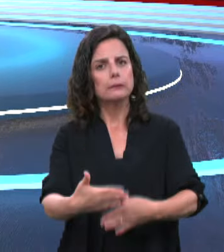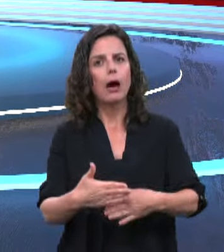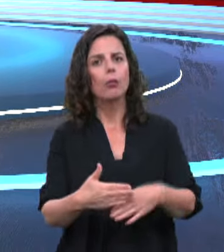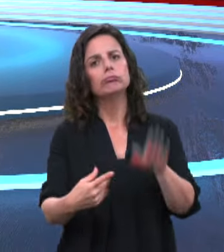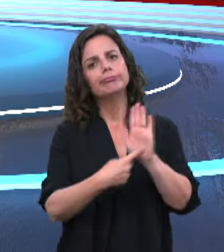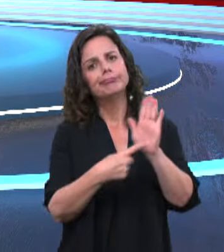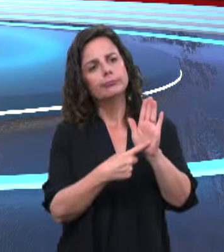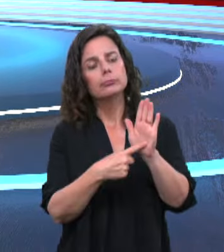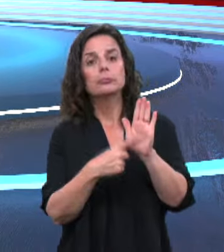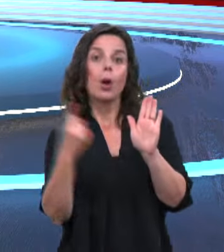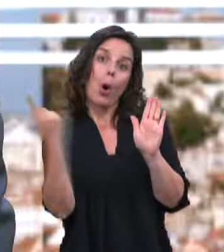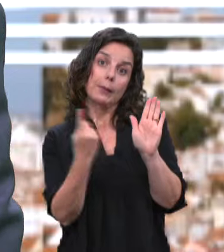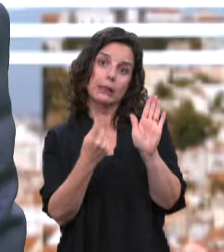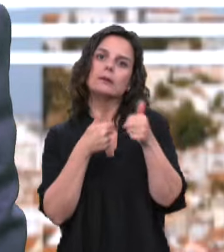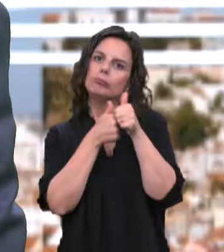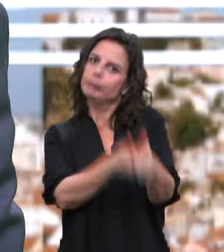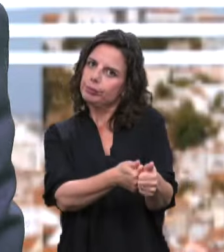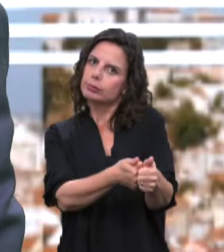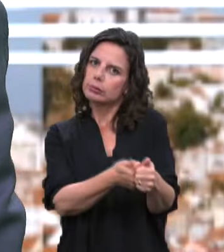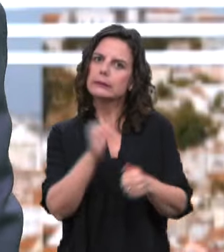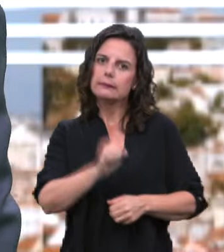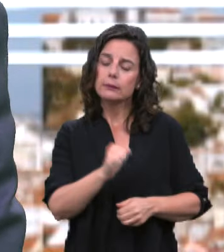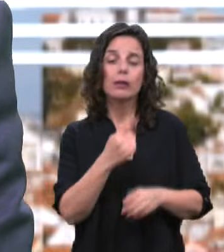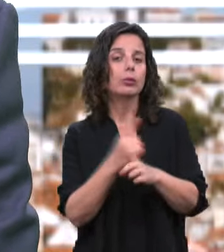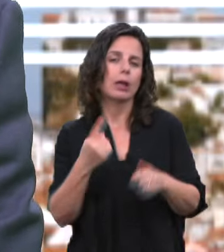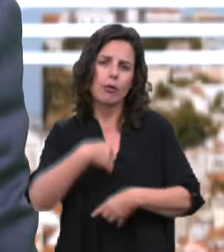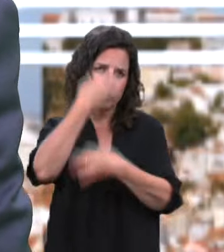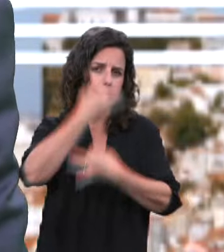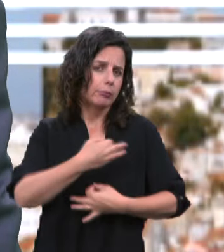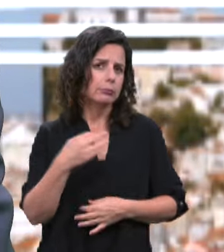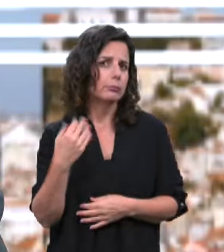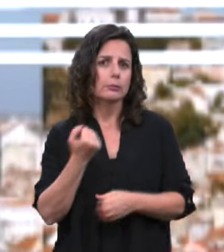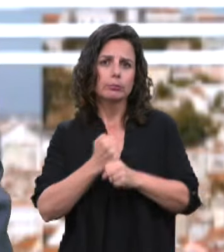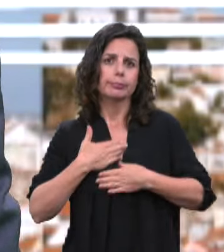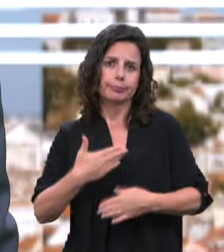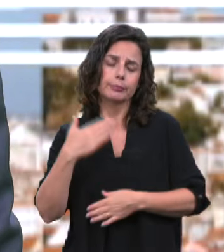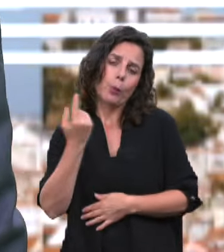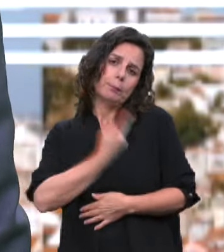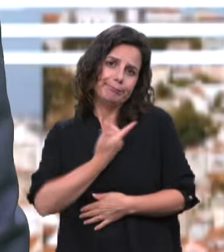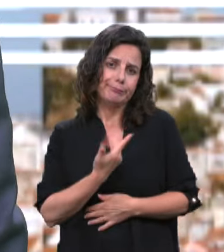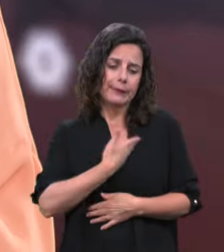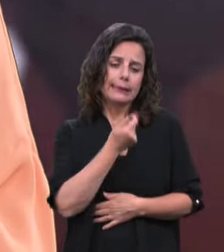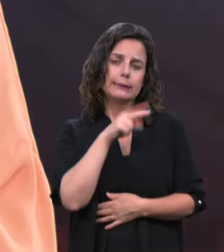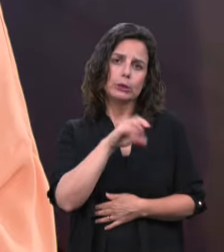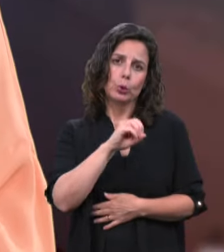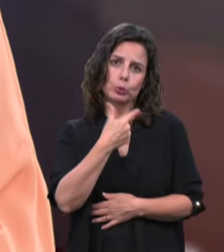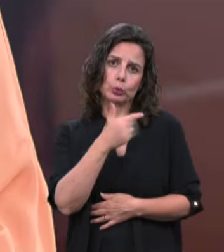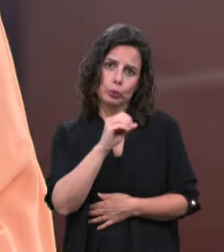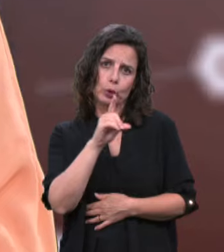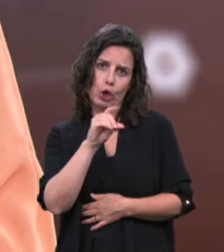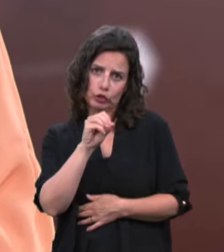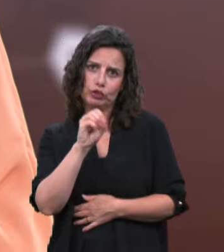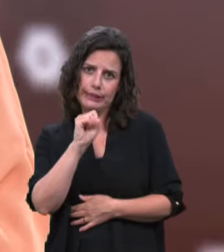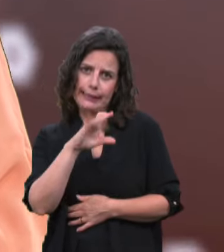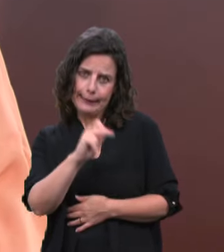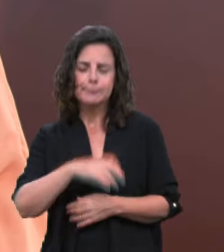cumpre esta obrigação, que ao fim e ao cabo também é a formalização de uma obrigação profissional deontológica. Sr. Professor,